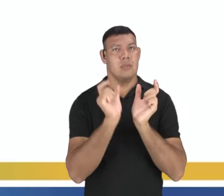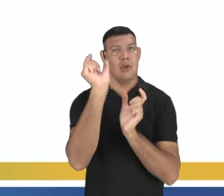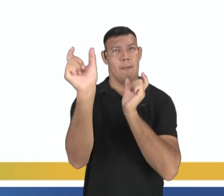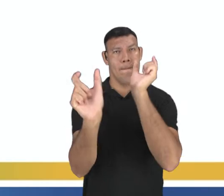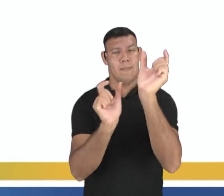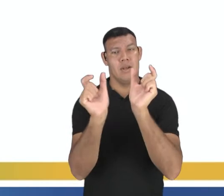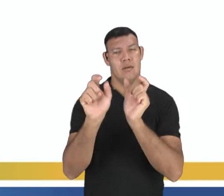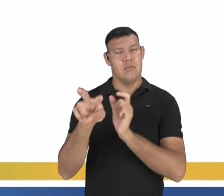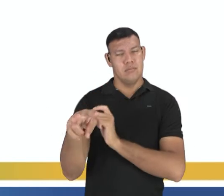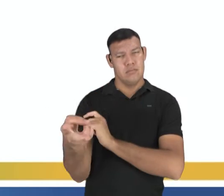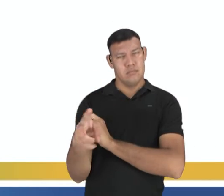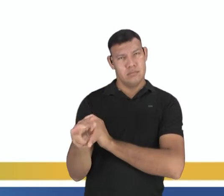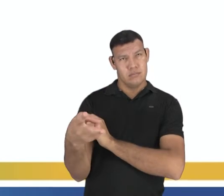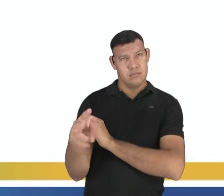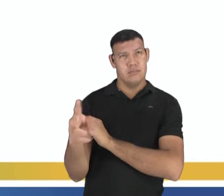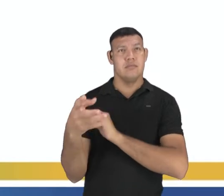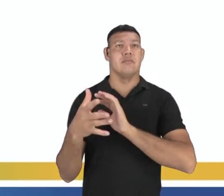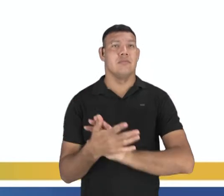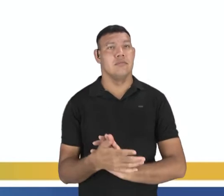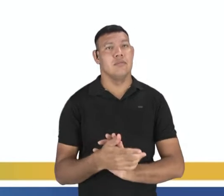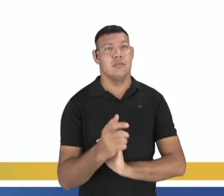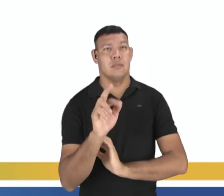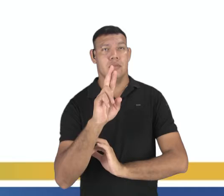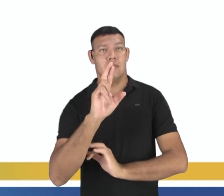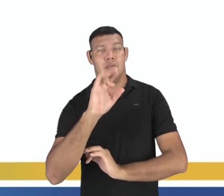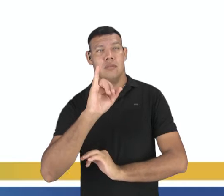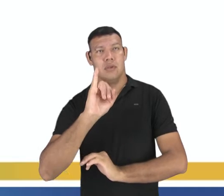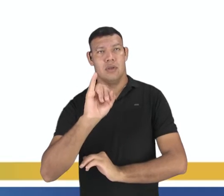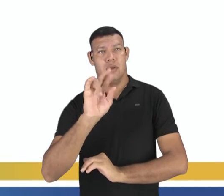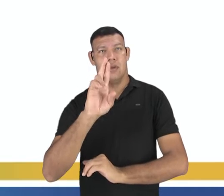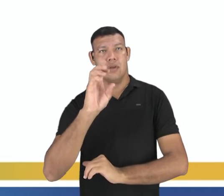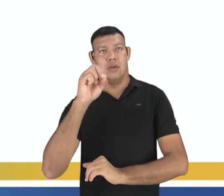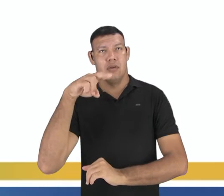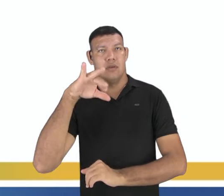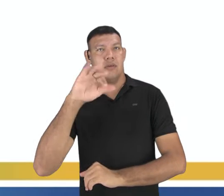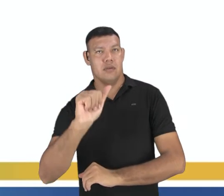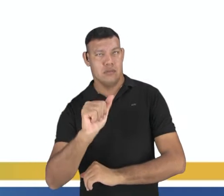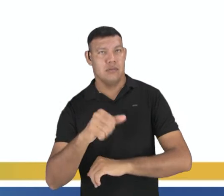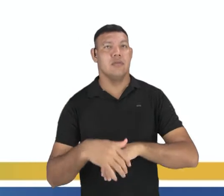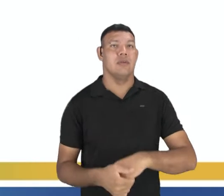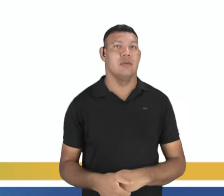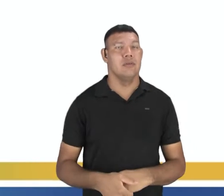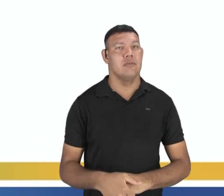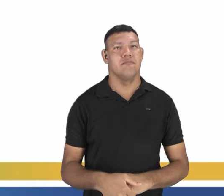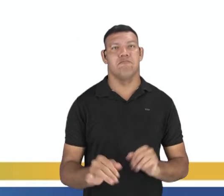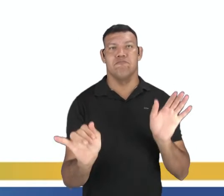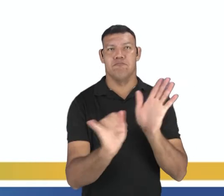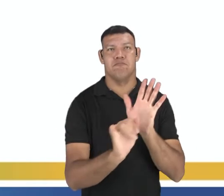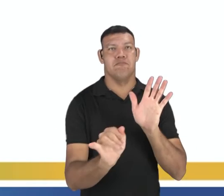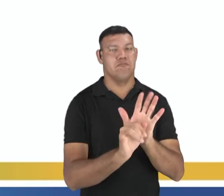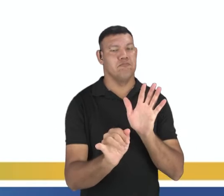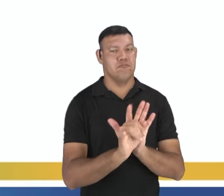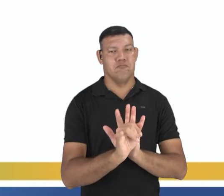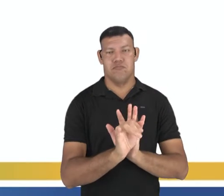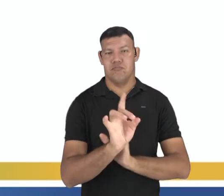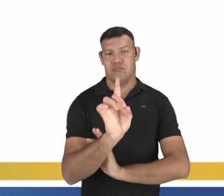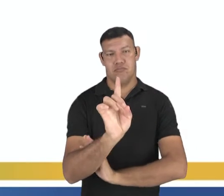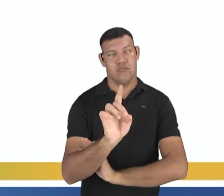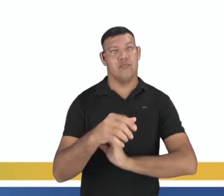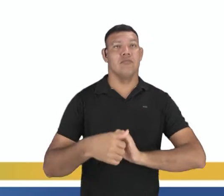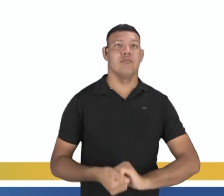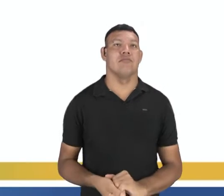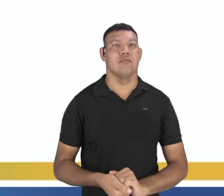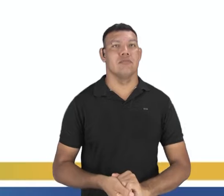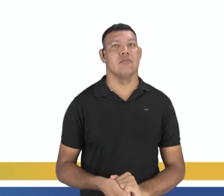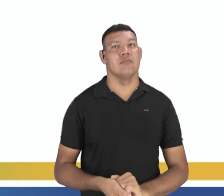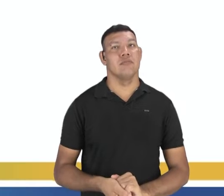duplo sentido, ironias e trocadilhos, sem identificação direta da pessoa atacada. E aí